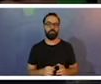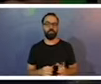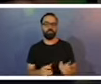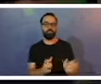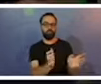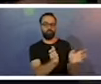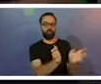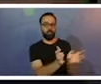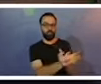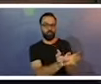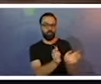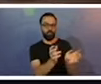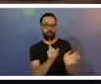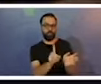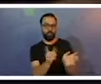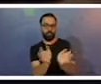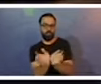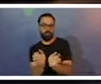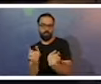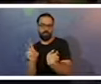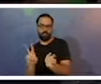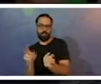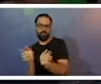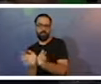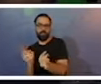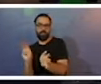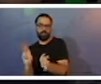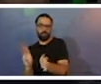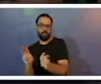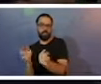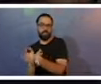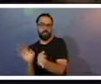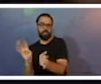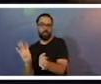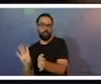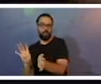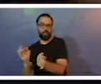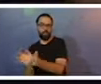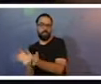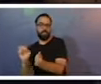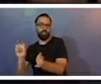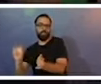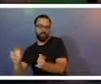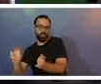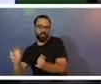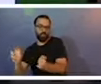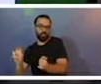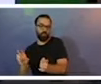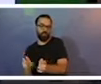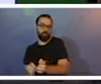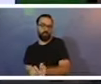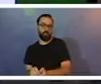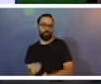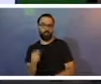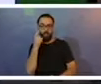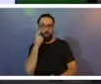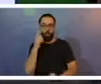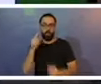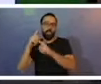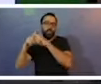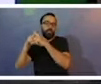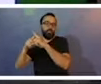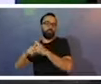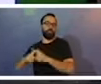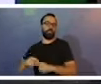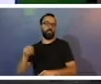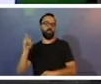5 grupos de, então nós vamos continuar olhando na tabuada. Qual tabuada, professora? Tabuada dos 5,